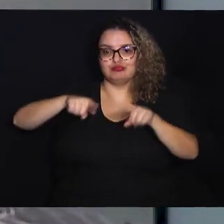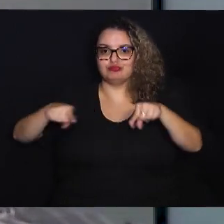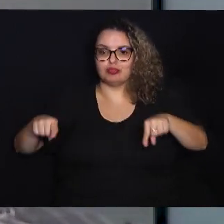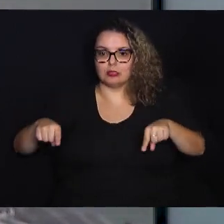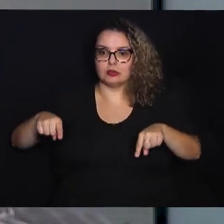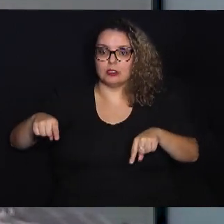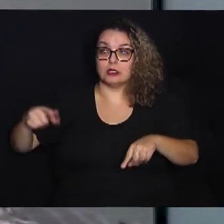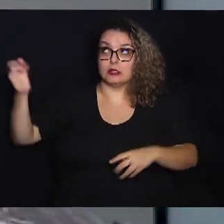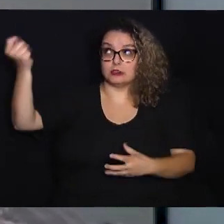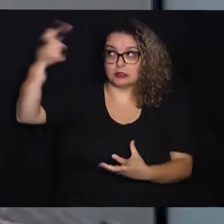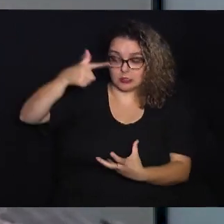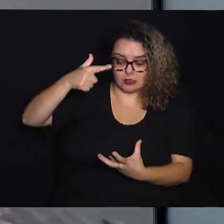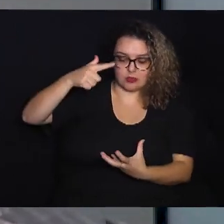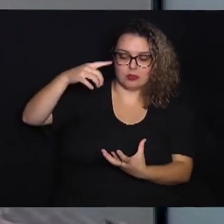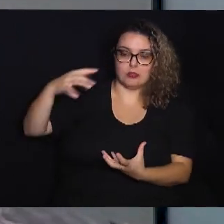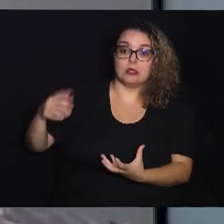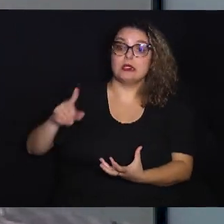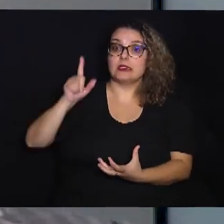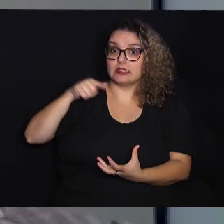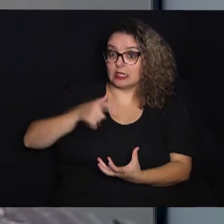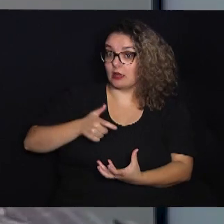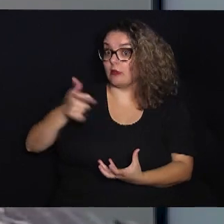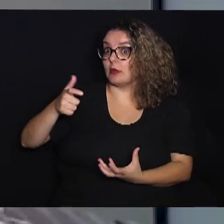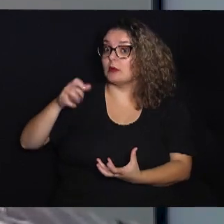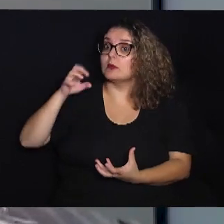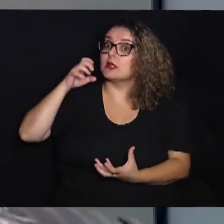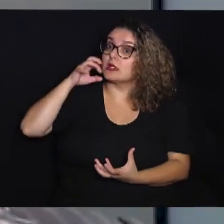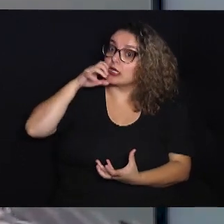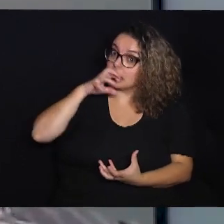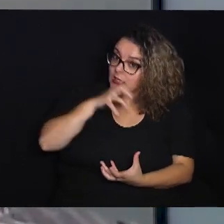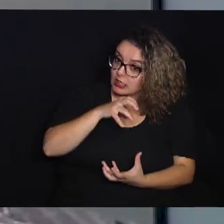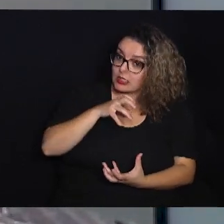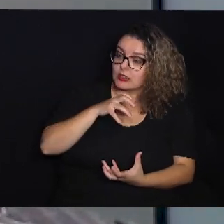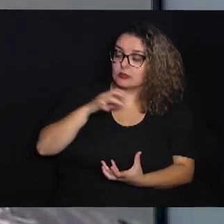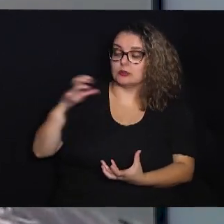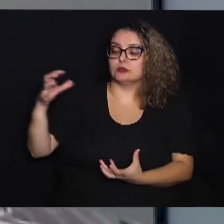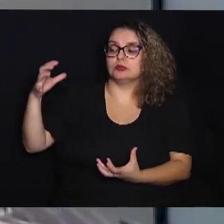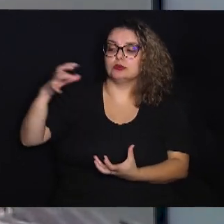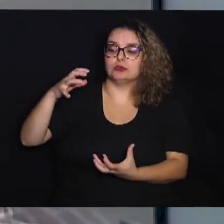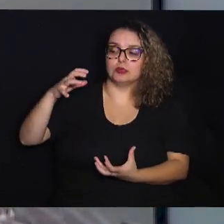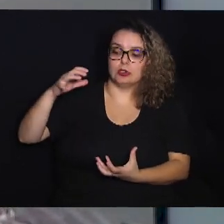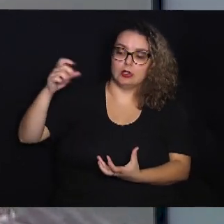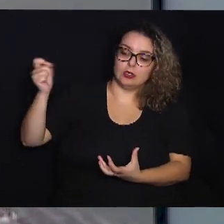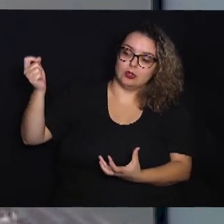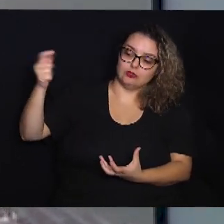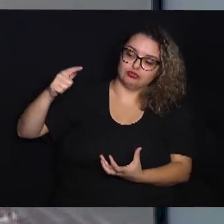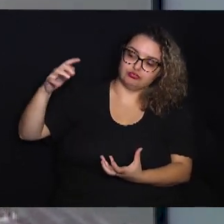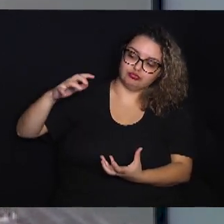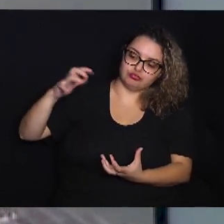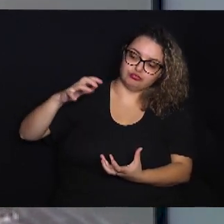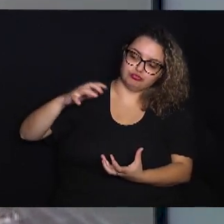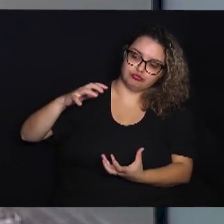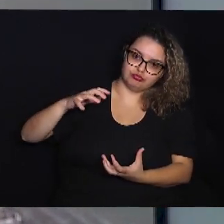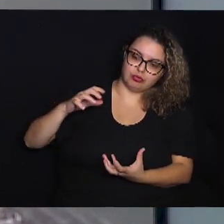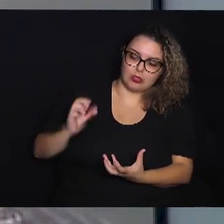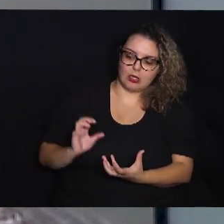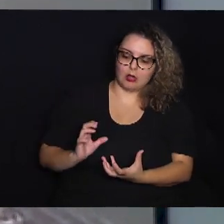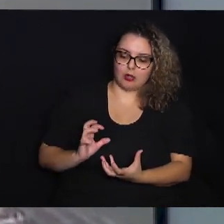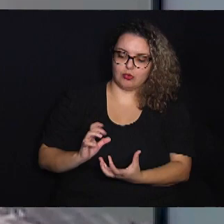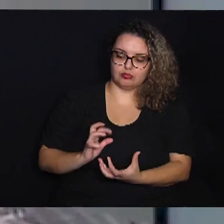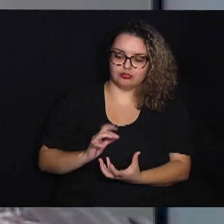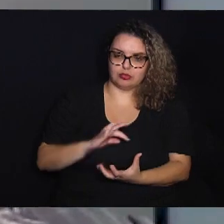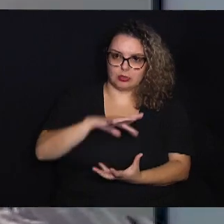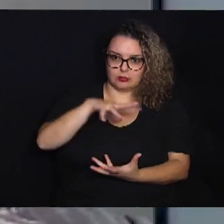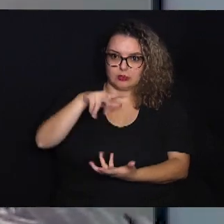ou seja, a radiação solar, que é a grande fonte que aquece a superfície terrestre, aquece a